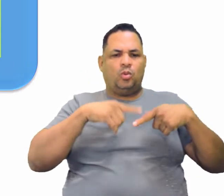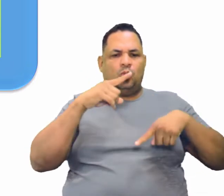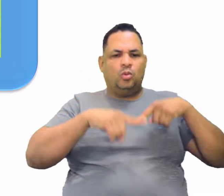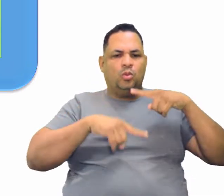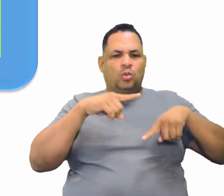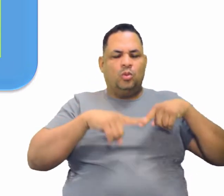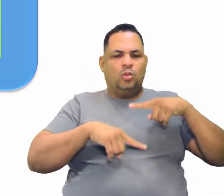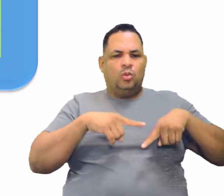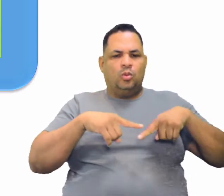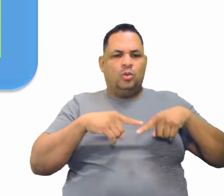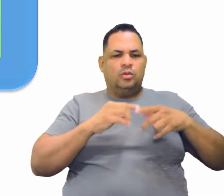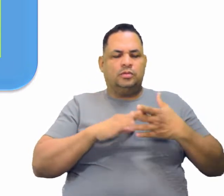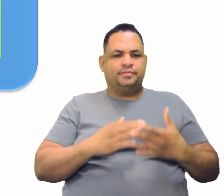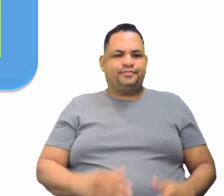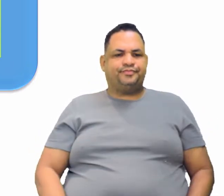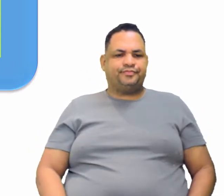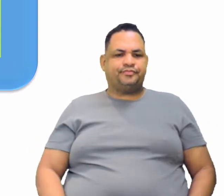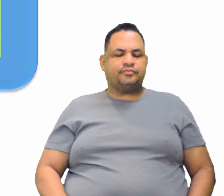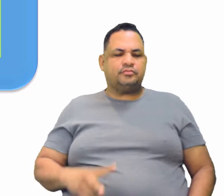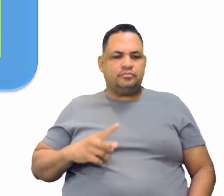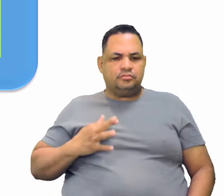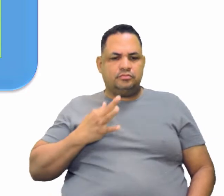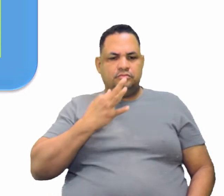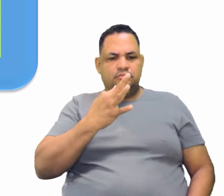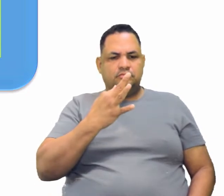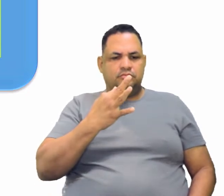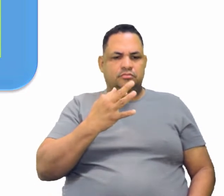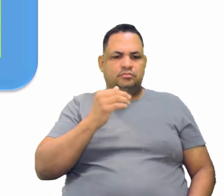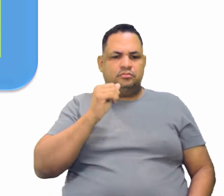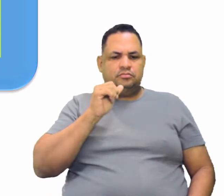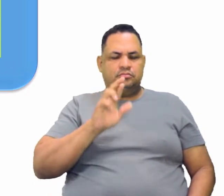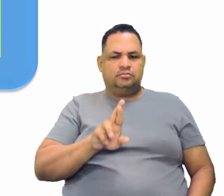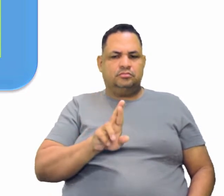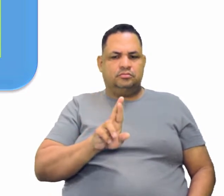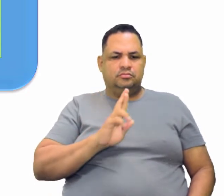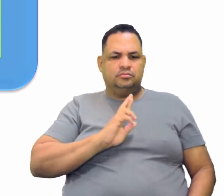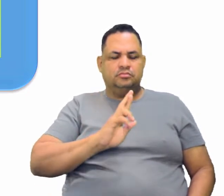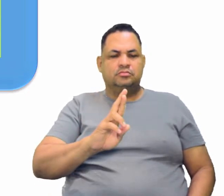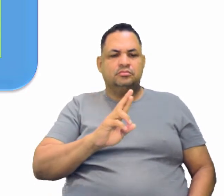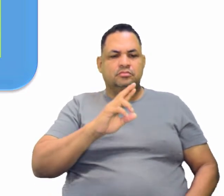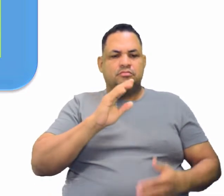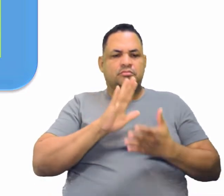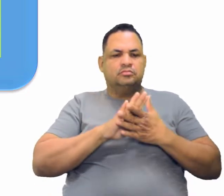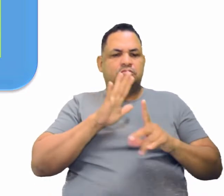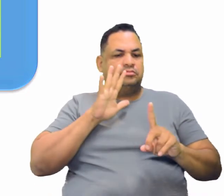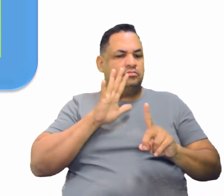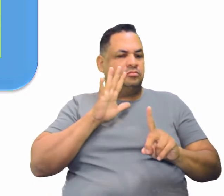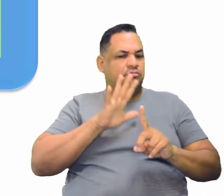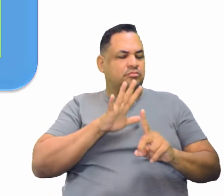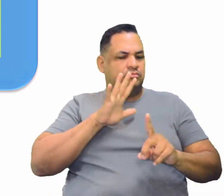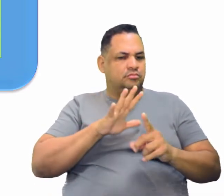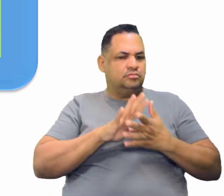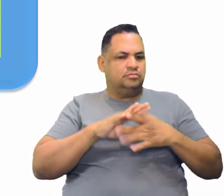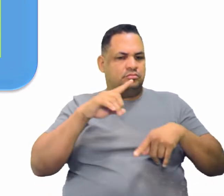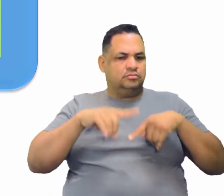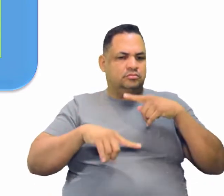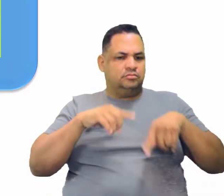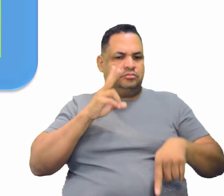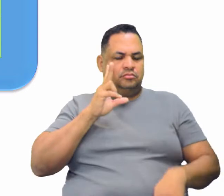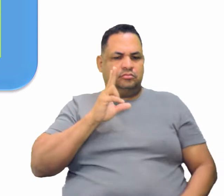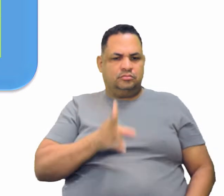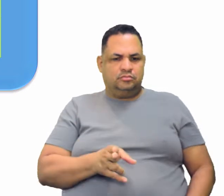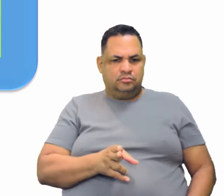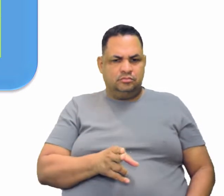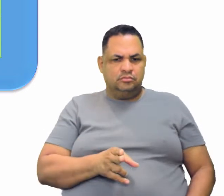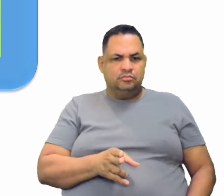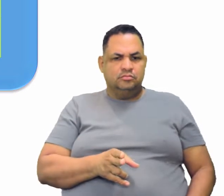corpo, vamos colocar aqui força, R de resultante, que age sobre um corpo, deve ser o quê?